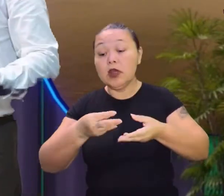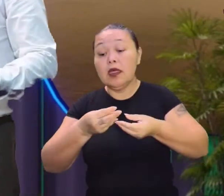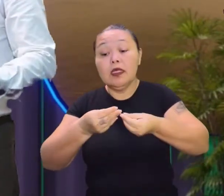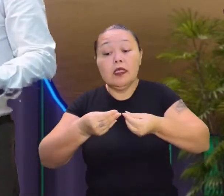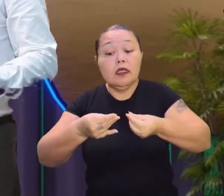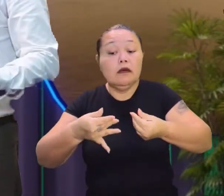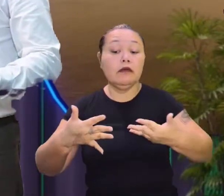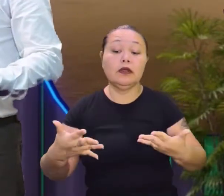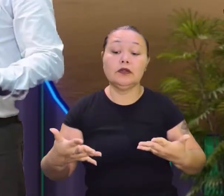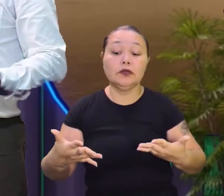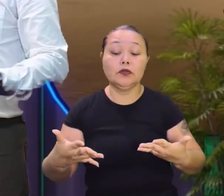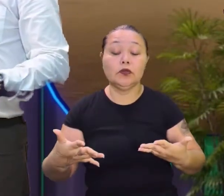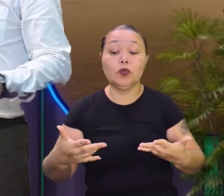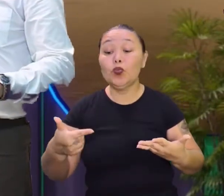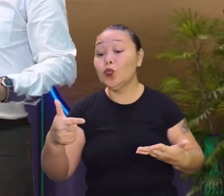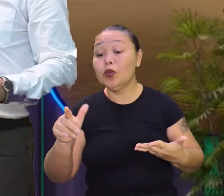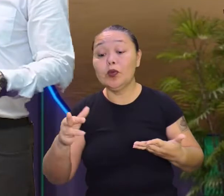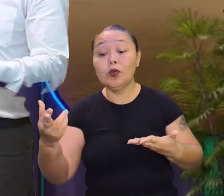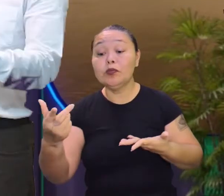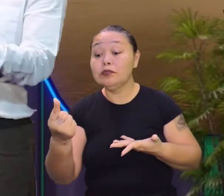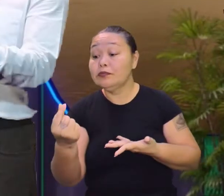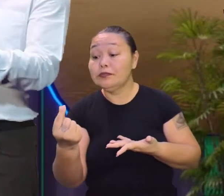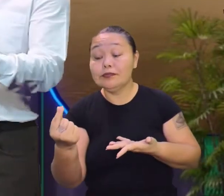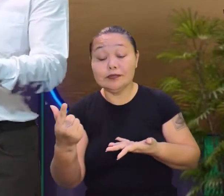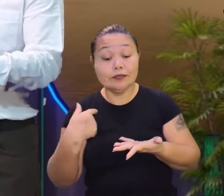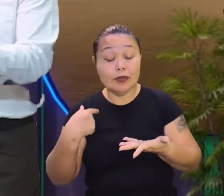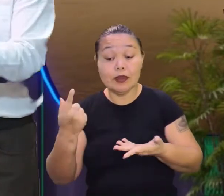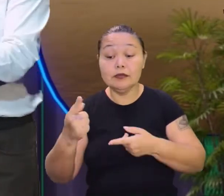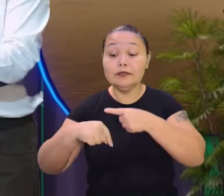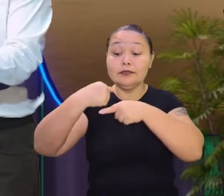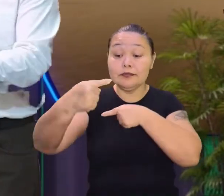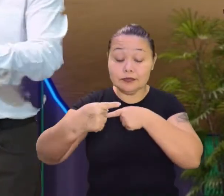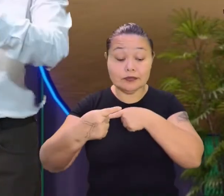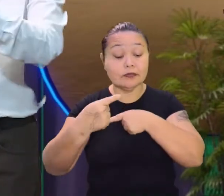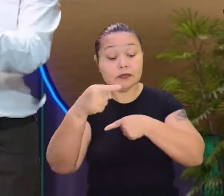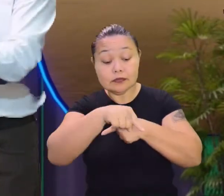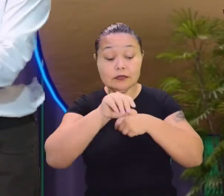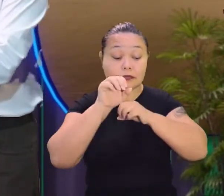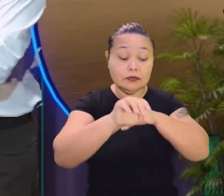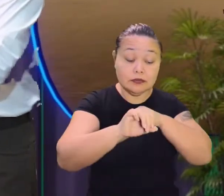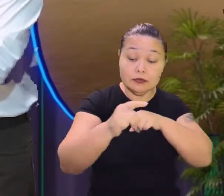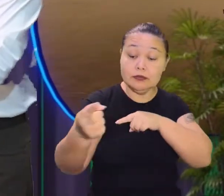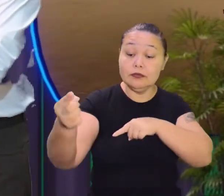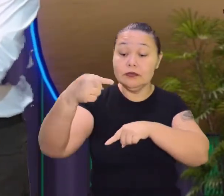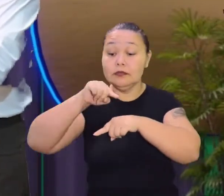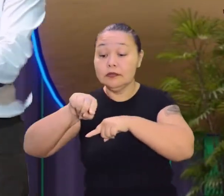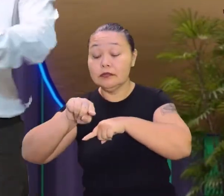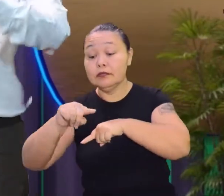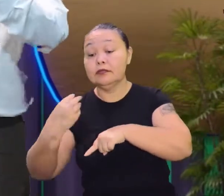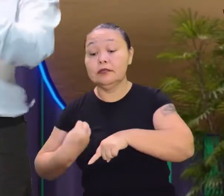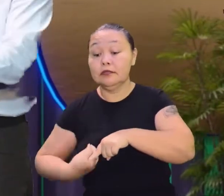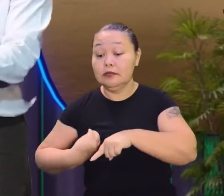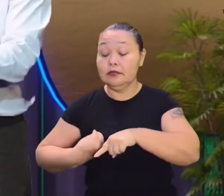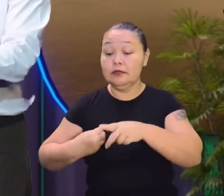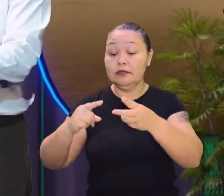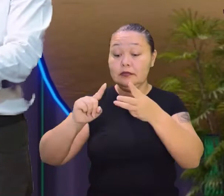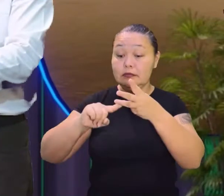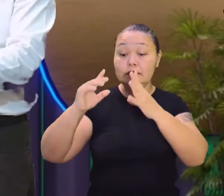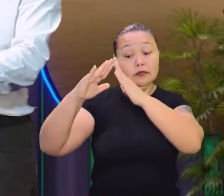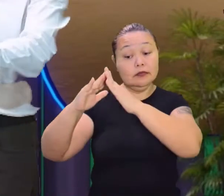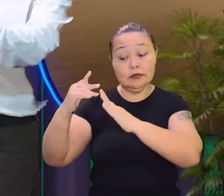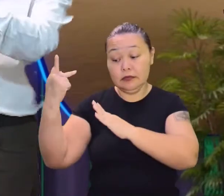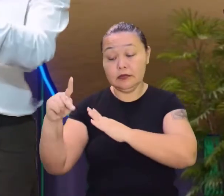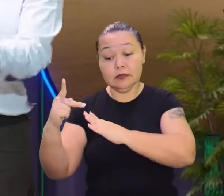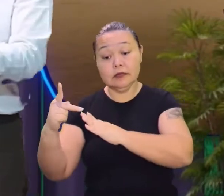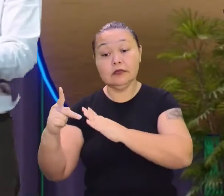frágil, ou não ter recurso financeiro, que vai refletir na sua educação, no seu modo de viver, na sua